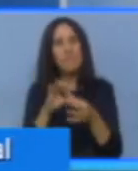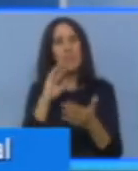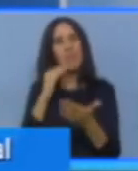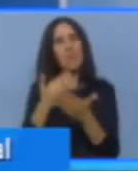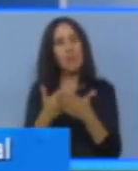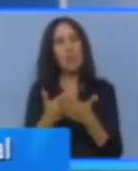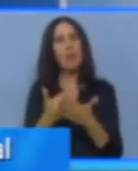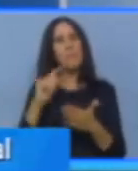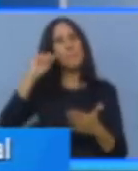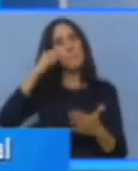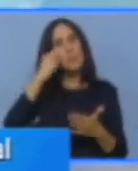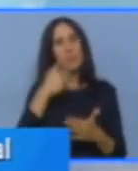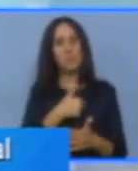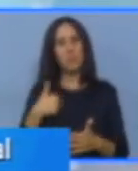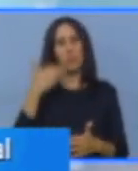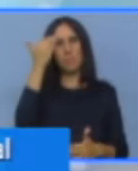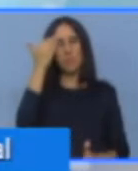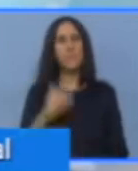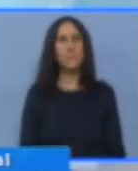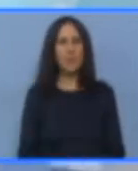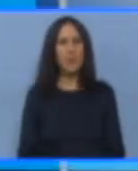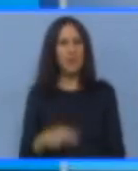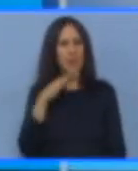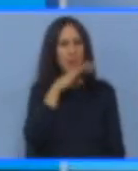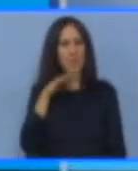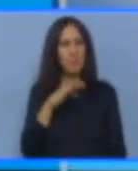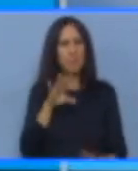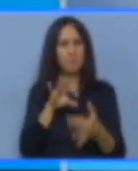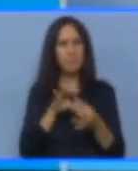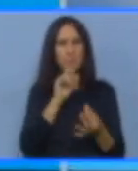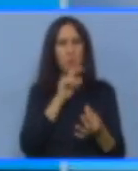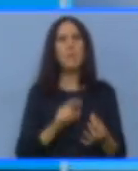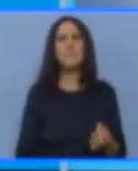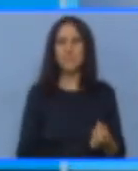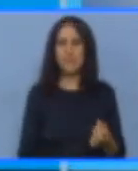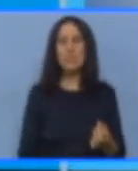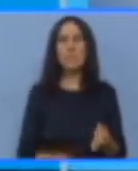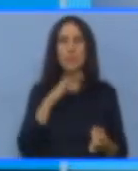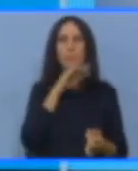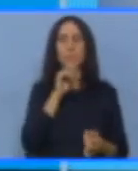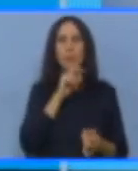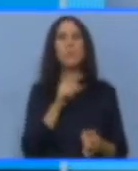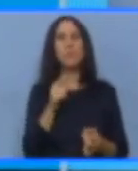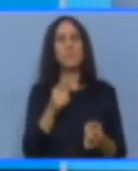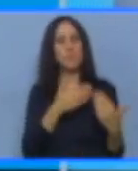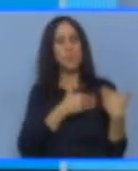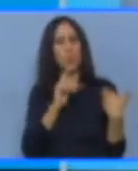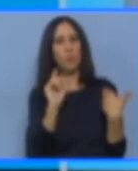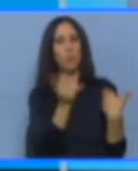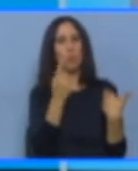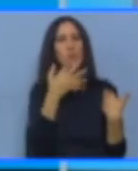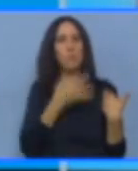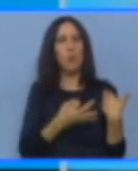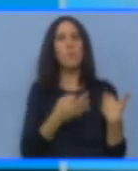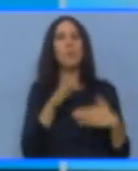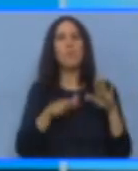Que pode acontecer na família mesmo. Que pode acontecer na família mesmo. Muitas vezes até por responsabilidade de todos, não é? Porque as pessoas às vezes podem ter, ou